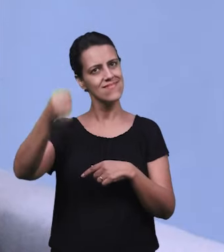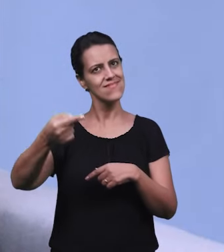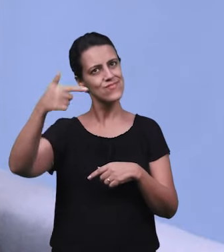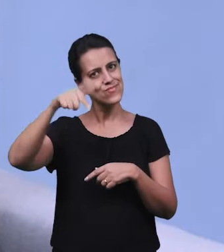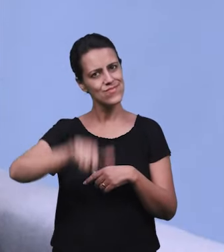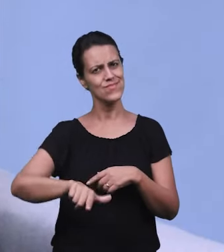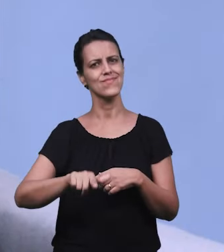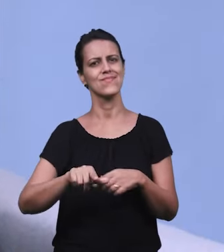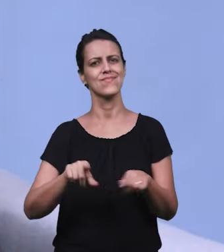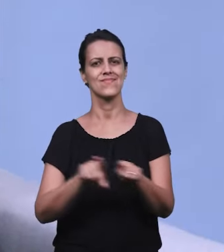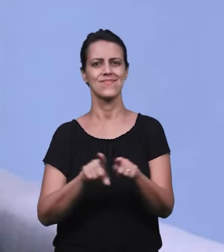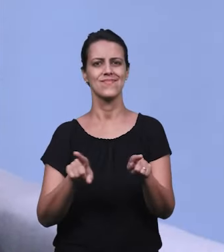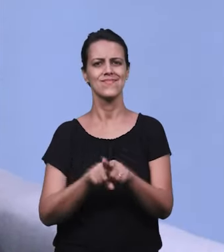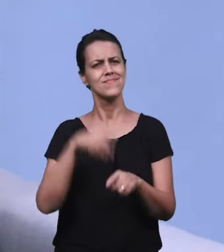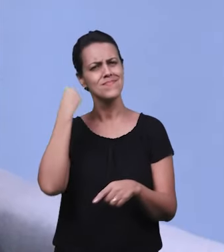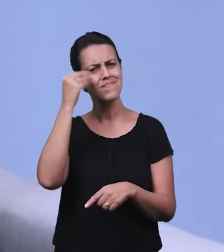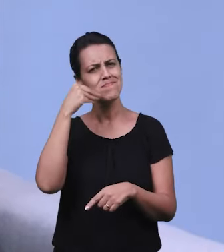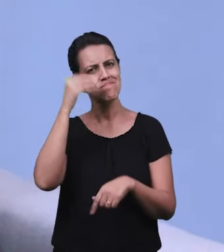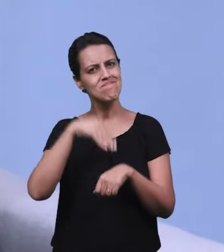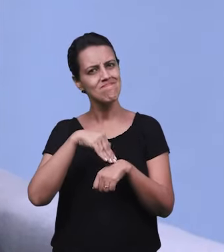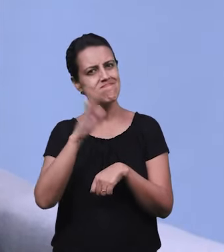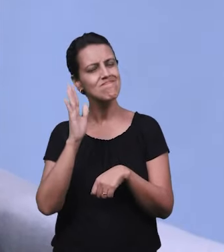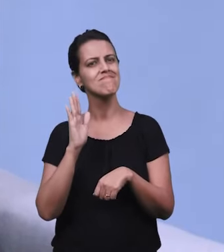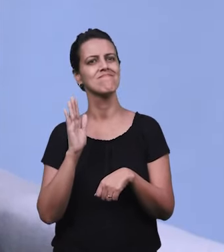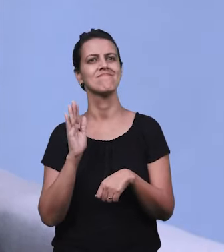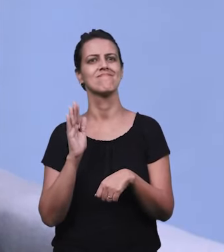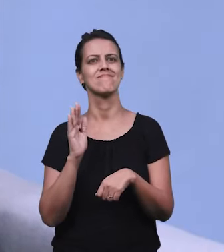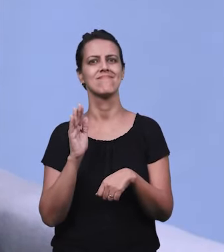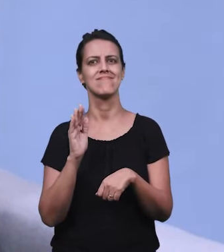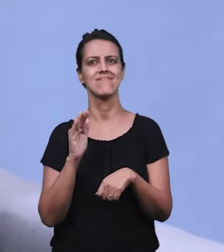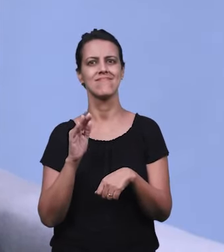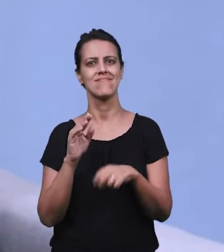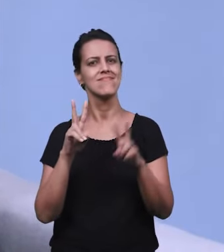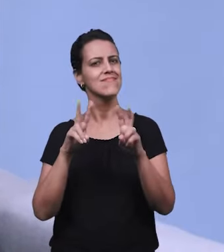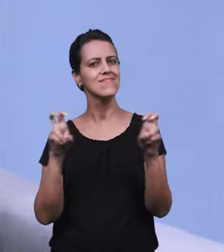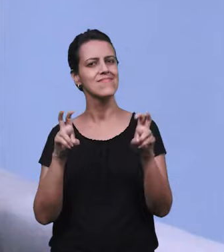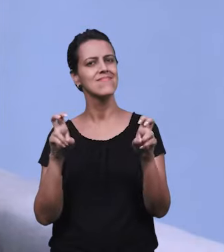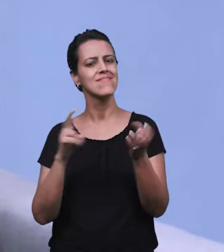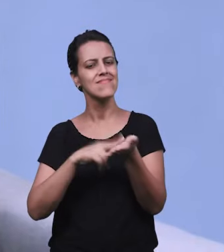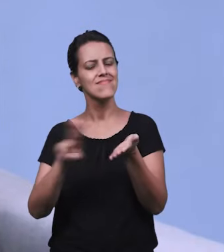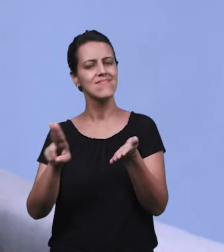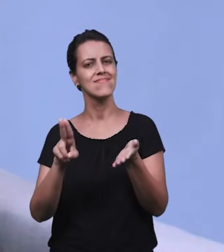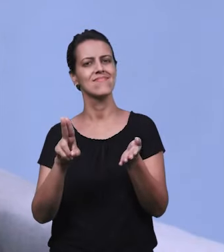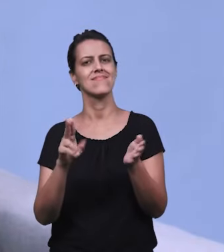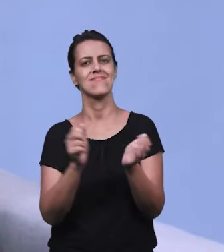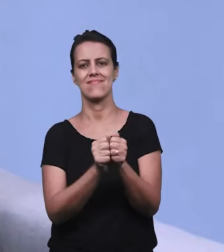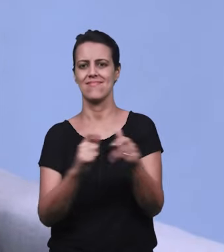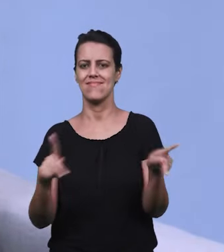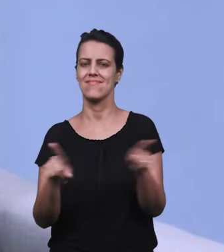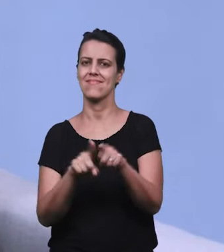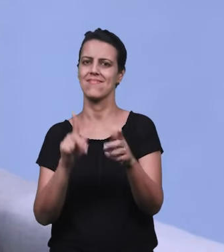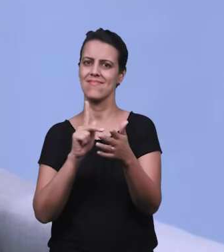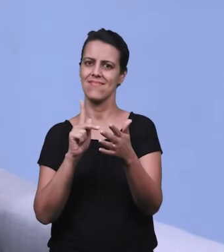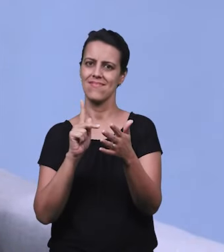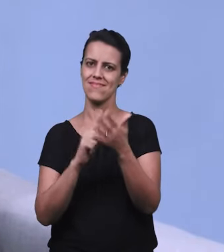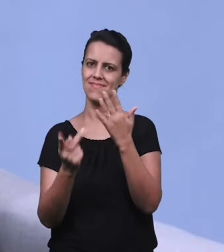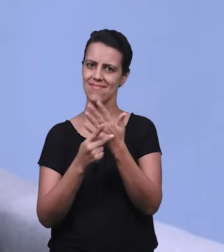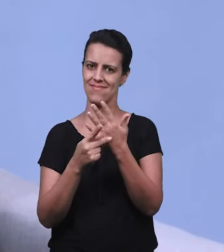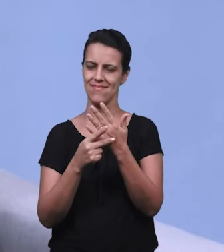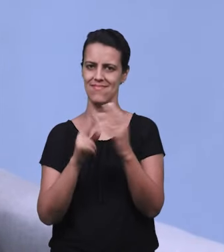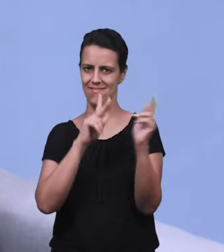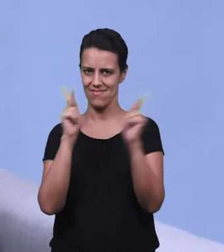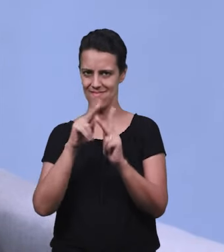horário com mais uma experiência, aprofundando ainda mais sobre as cartas do Apocalipse e as parábolas do reino. Não